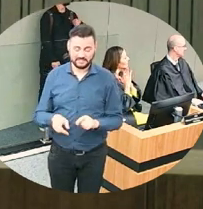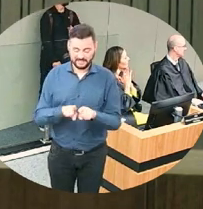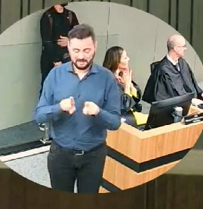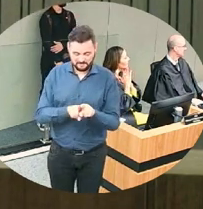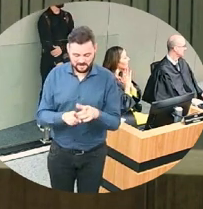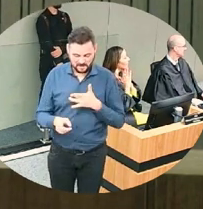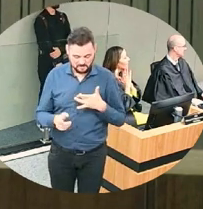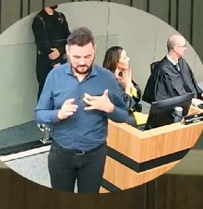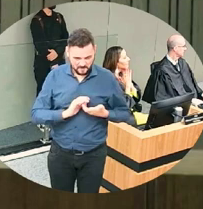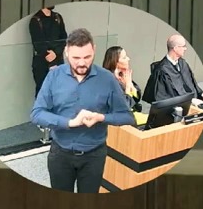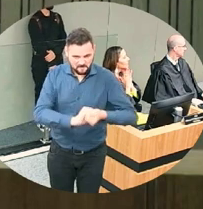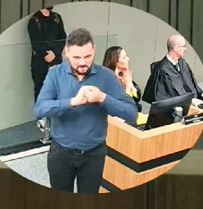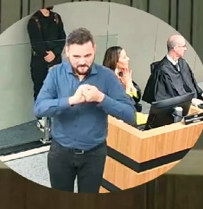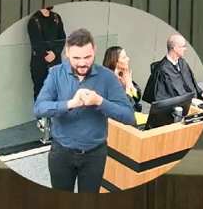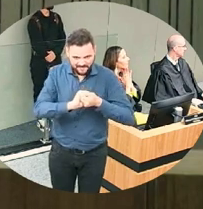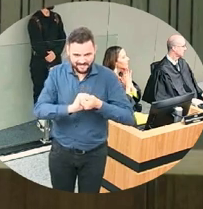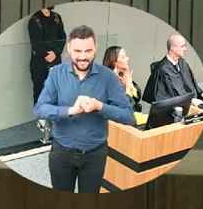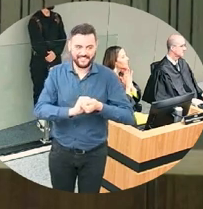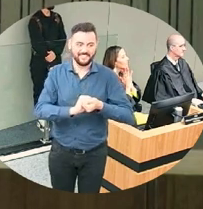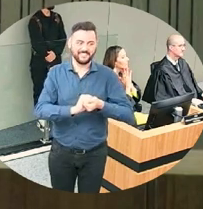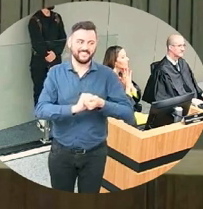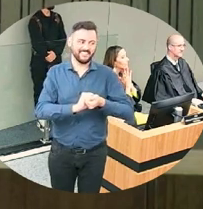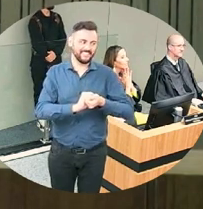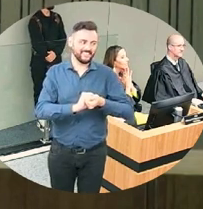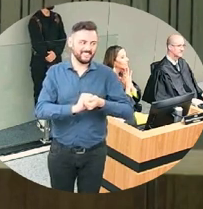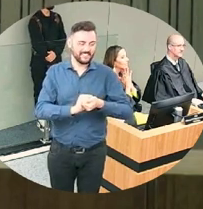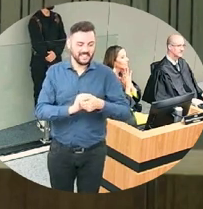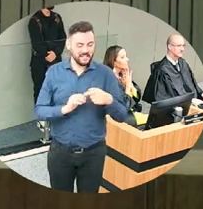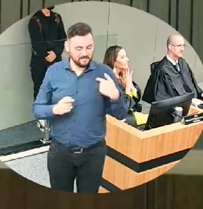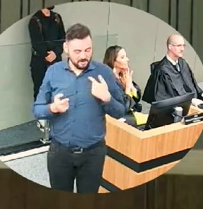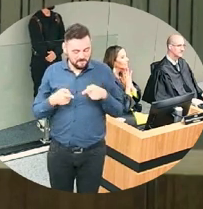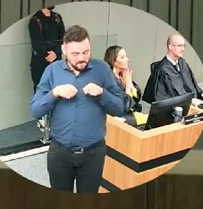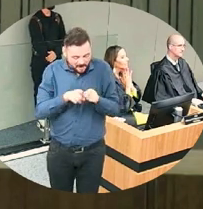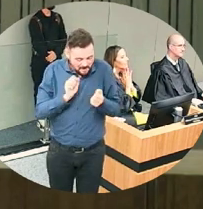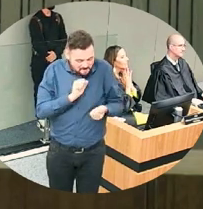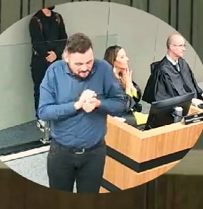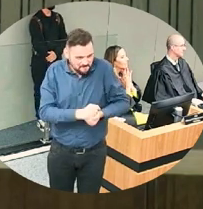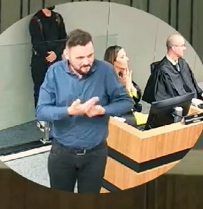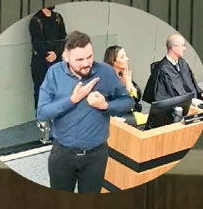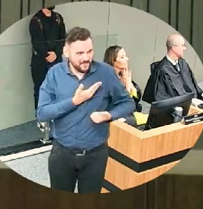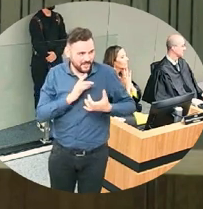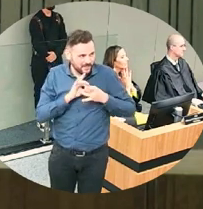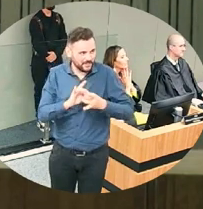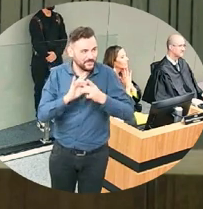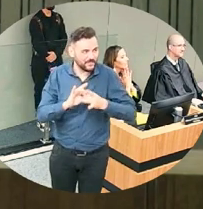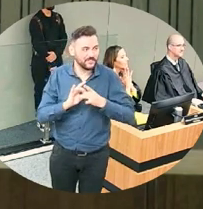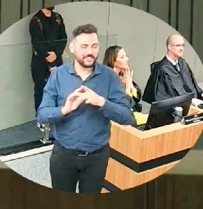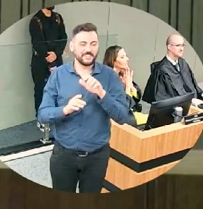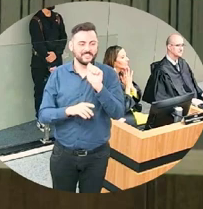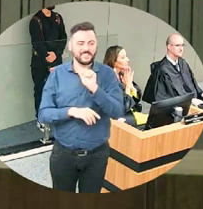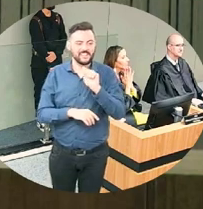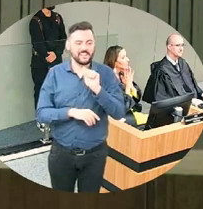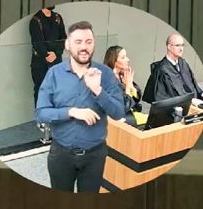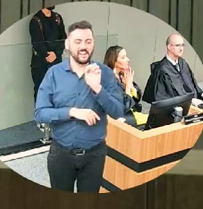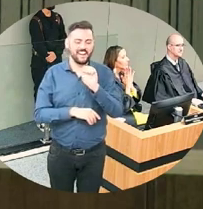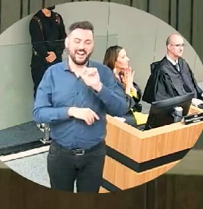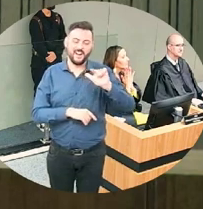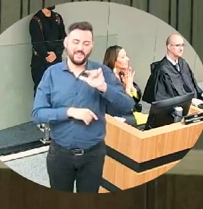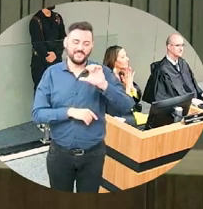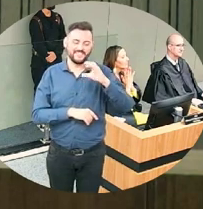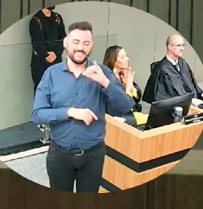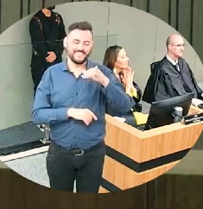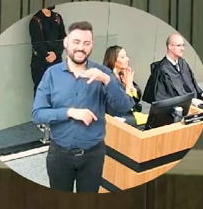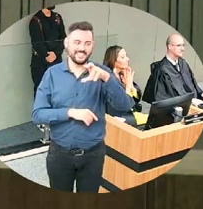Saúdo todos os servidores da casa na pessoa do meu fiel escudeiro Alcino que ali está timidamente depois